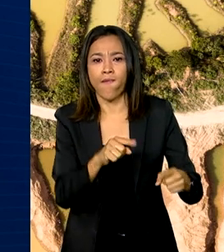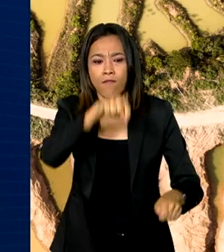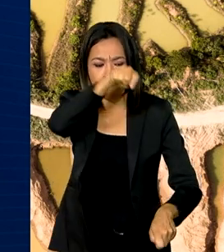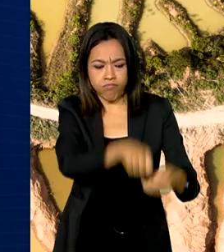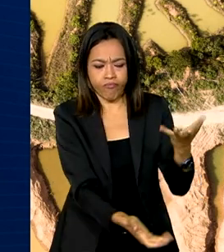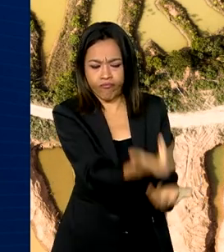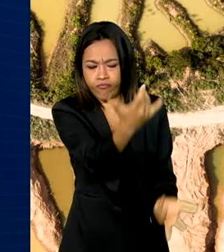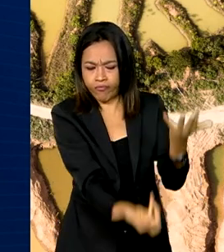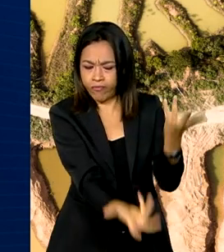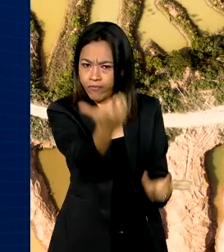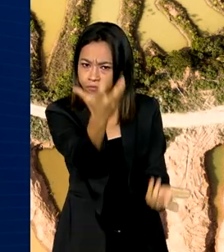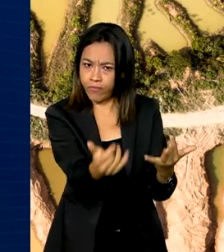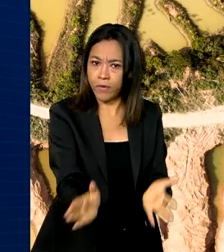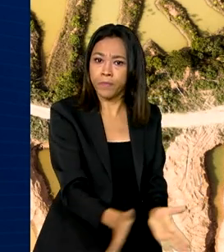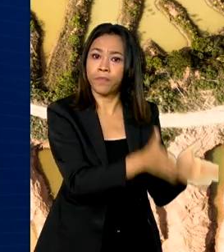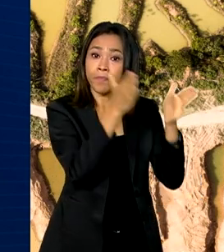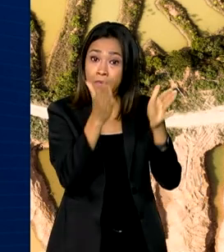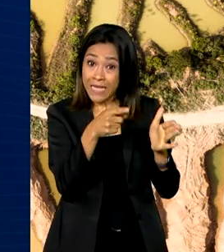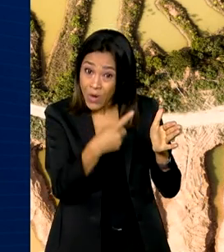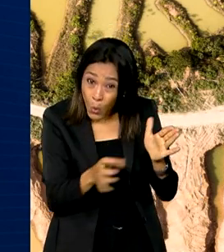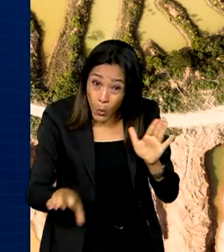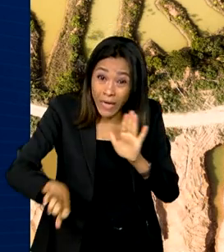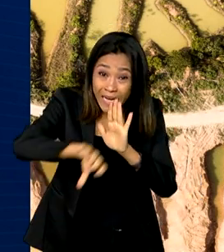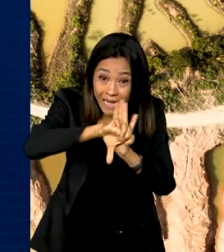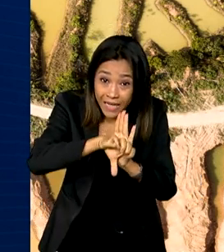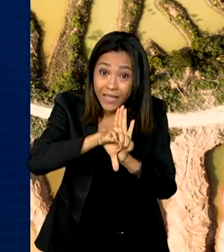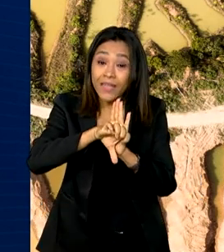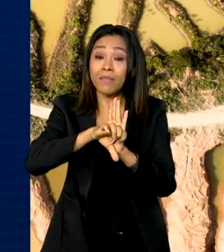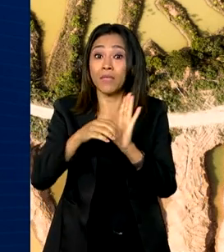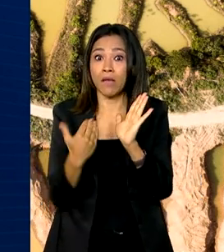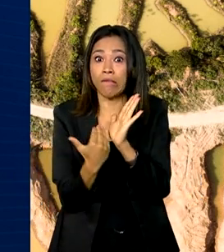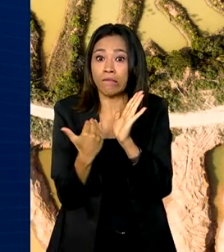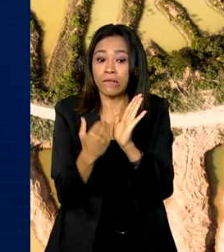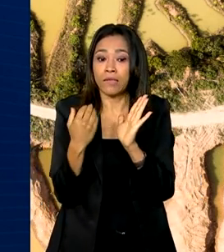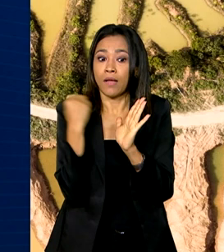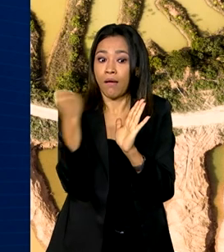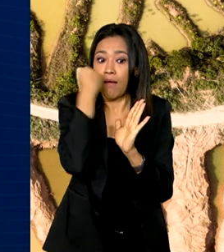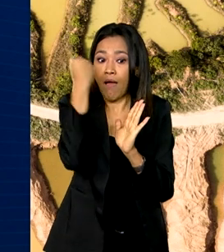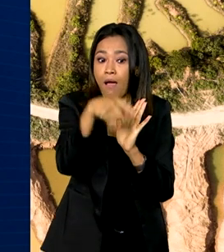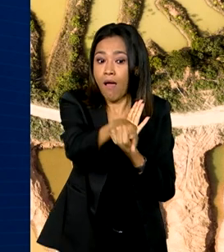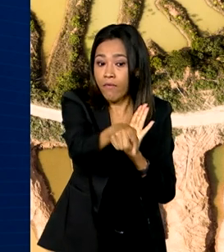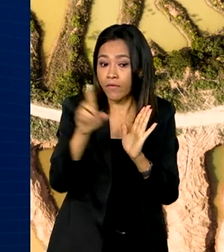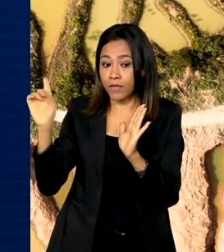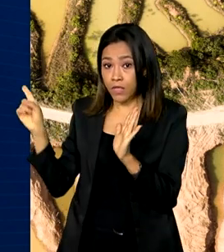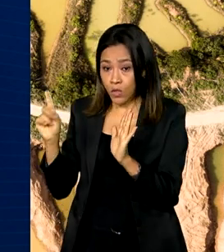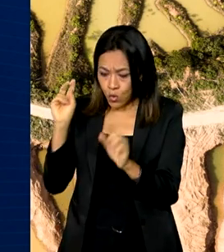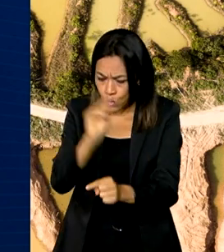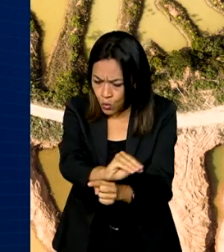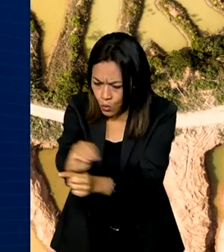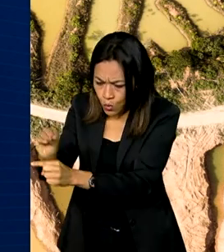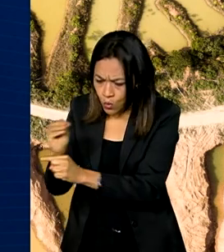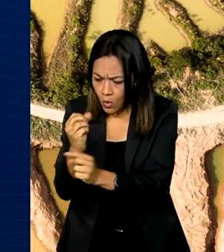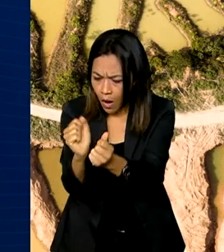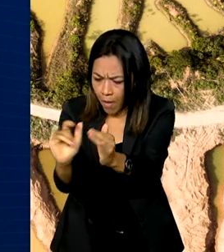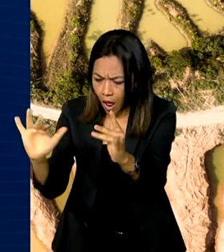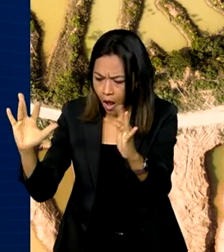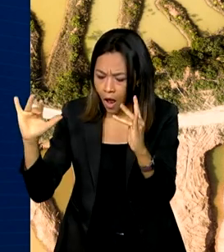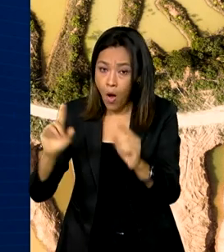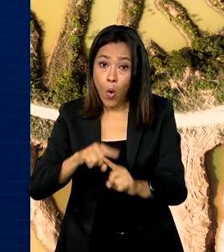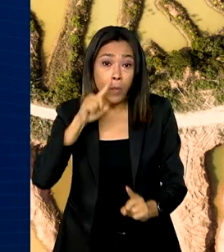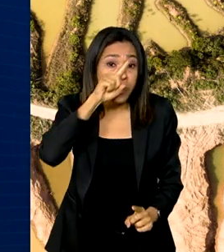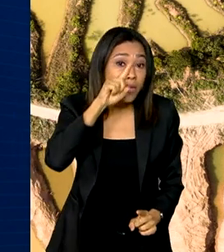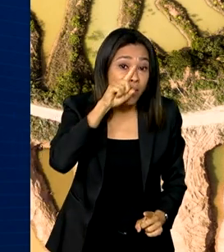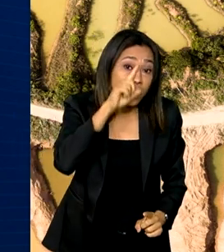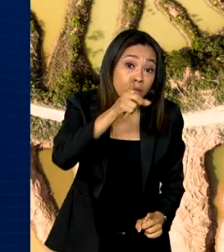Florestal E caso o crime tenha agravantes como se atingir uma unidade de de conservação ou se colocar a vida ou